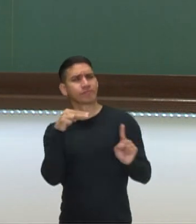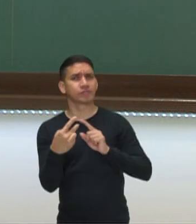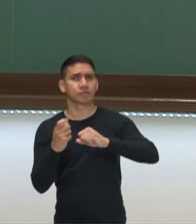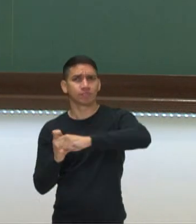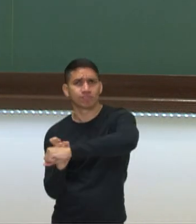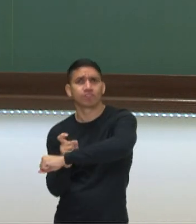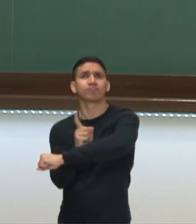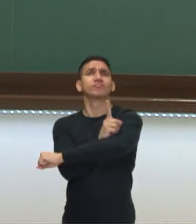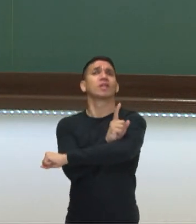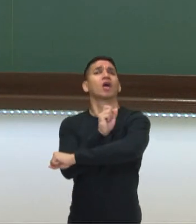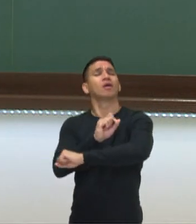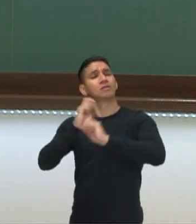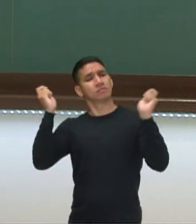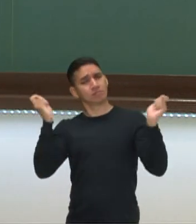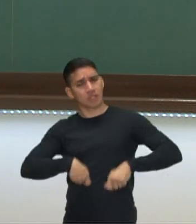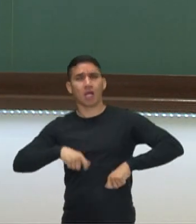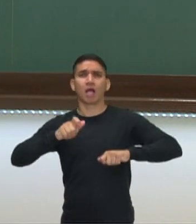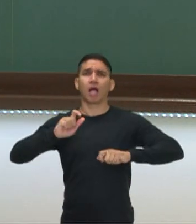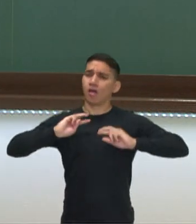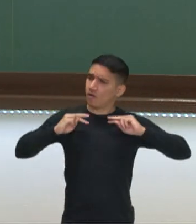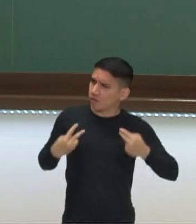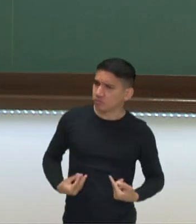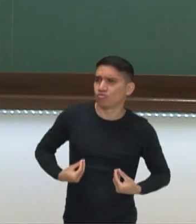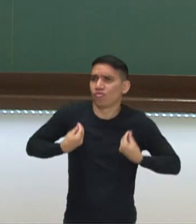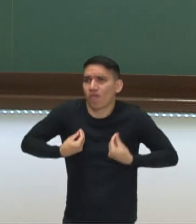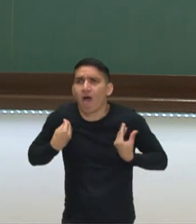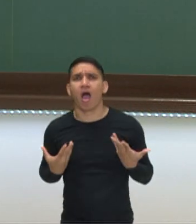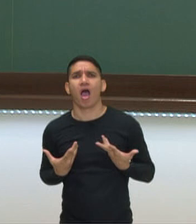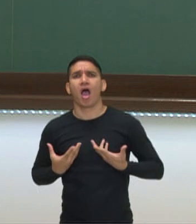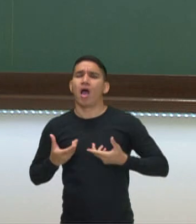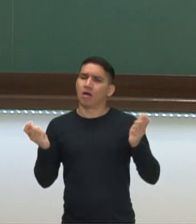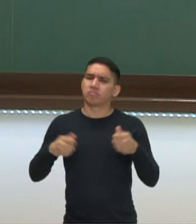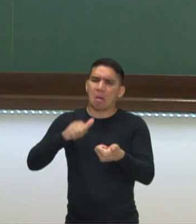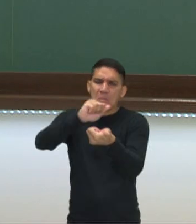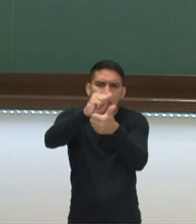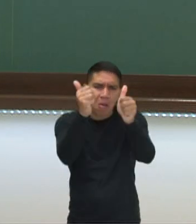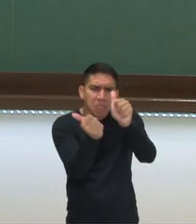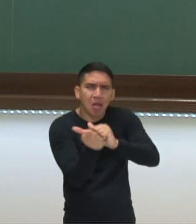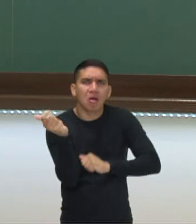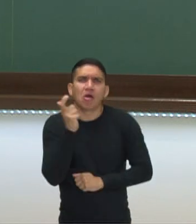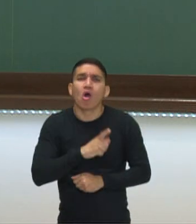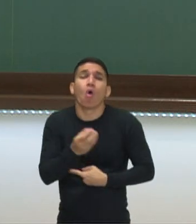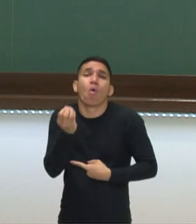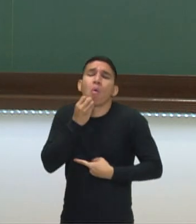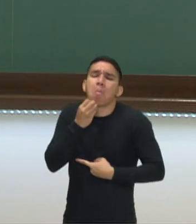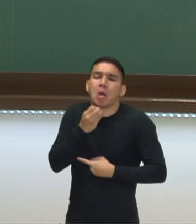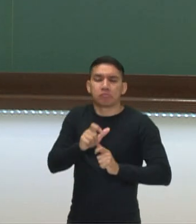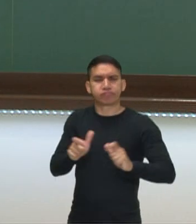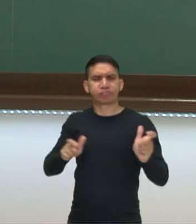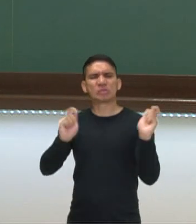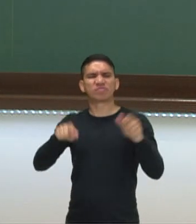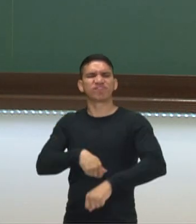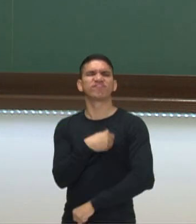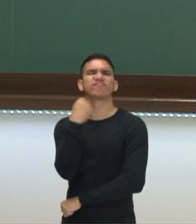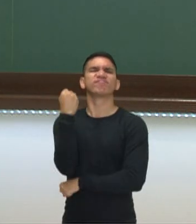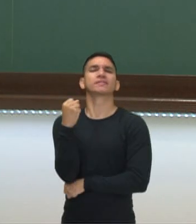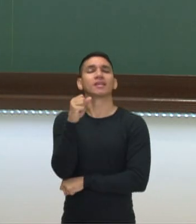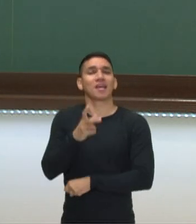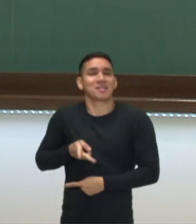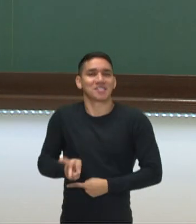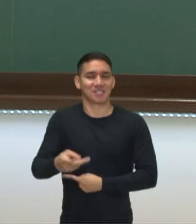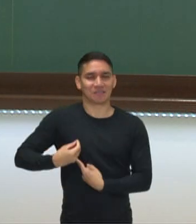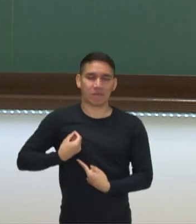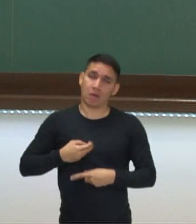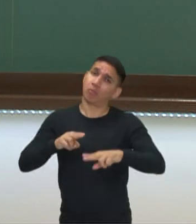dessa capacidade dos seres vivos se adaptarem, aumentarem as chances de sobreviver, sem dúvida é a